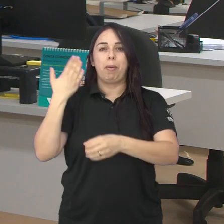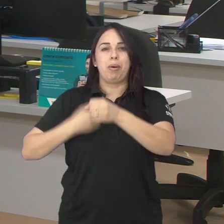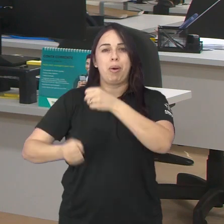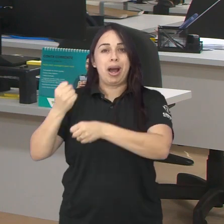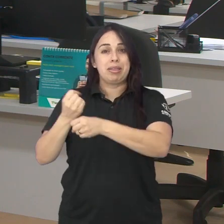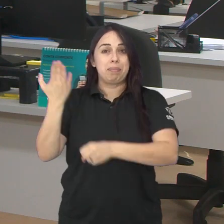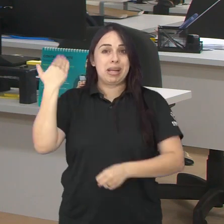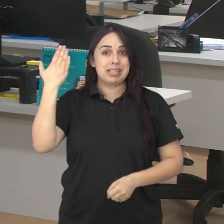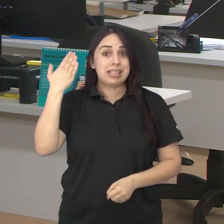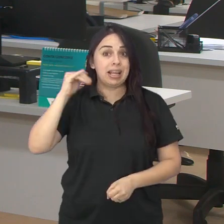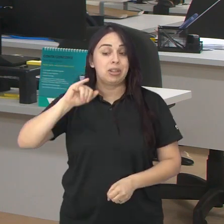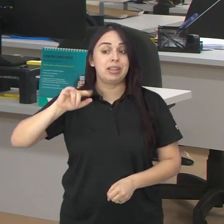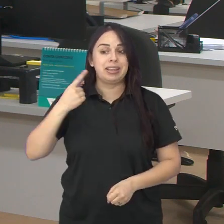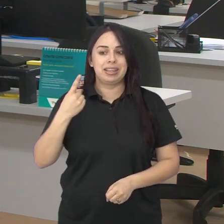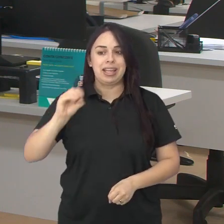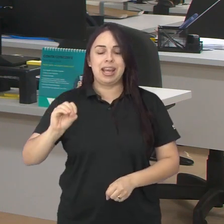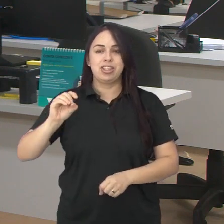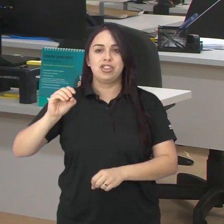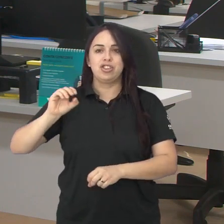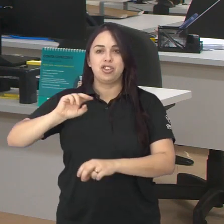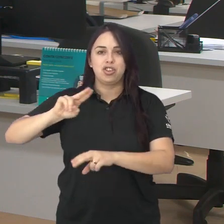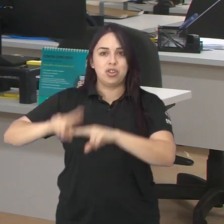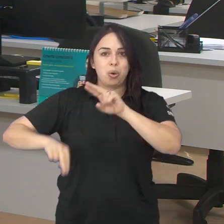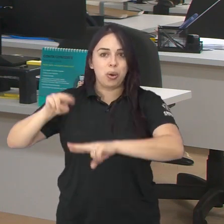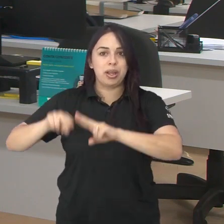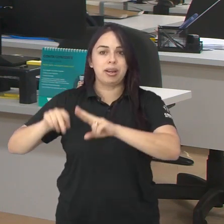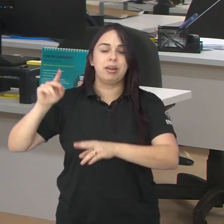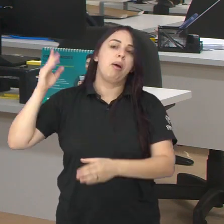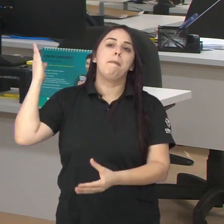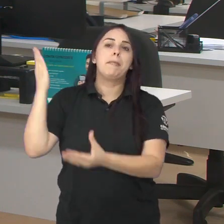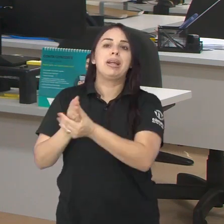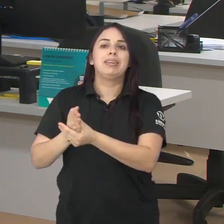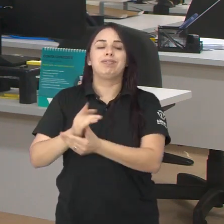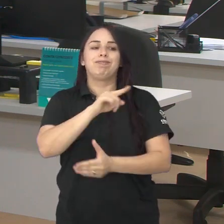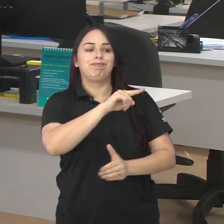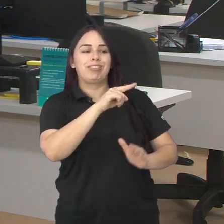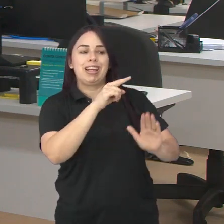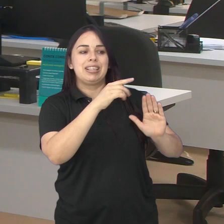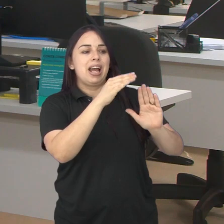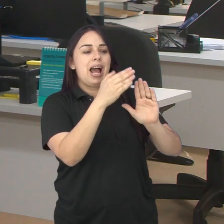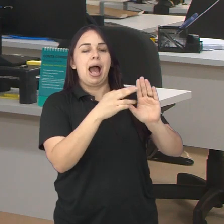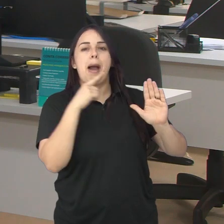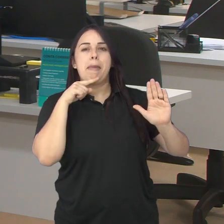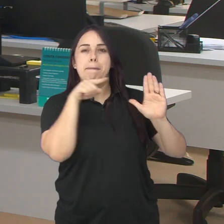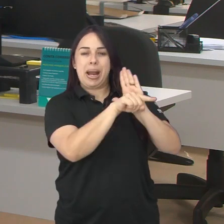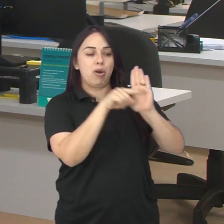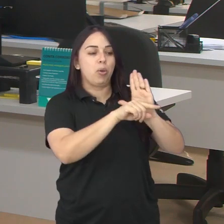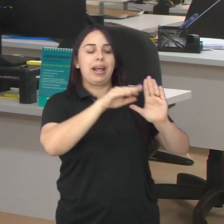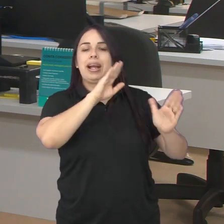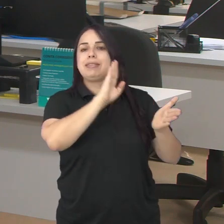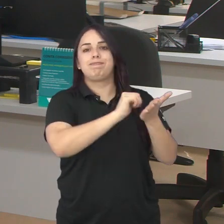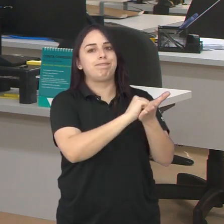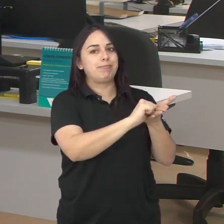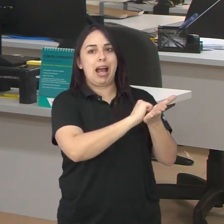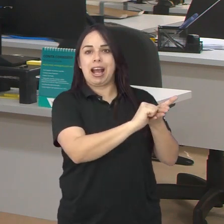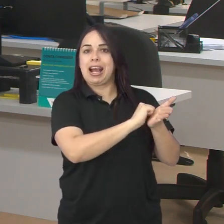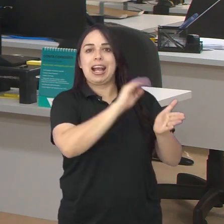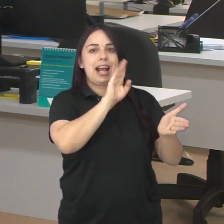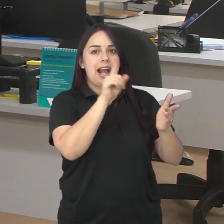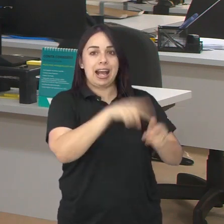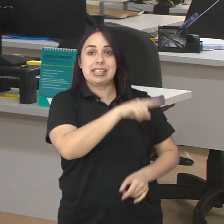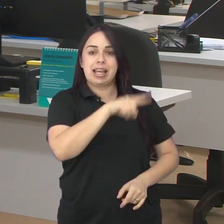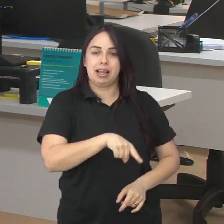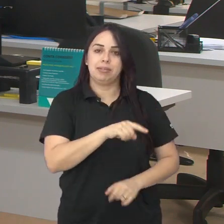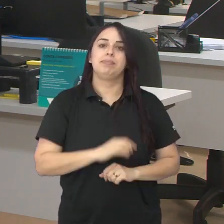de junho por conta de um mandado de segurança que solicitava a anulação de uma questão da prova que foi aplicada em maio do ano